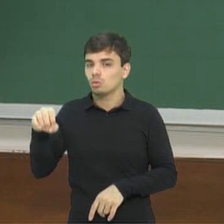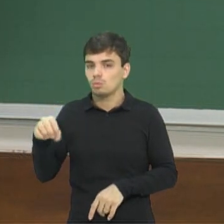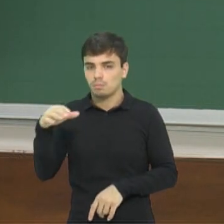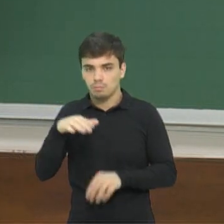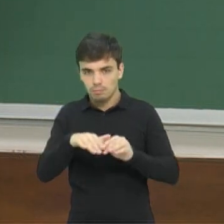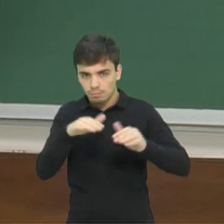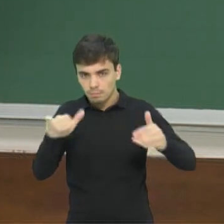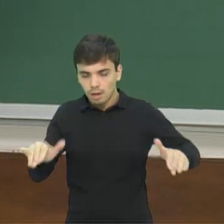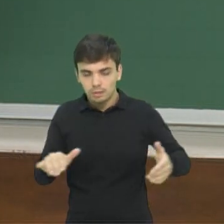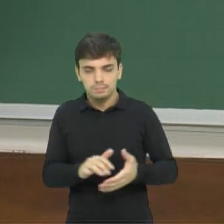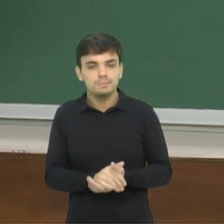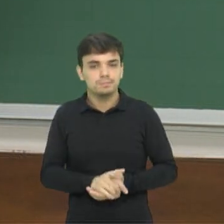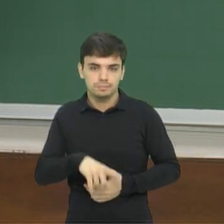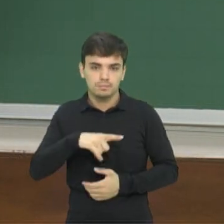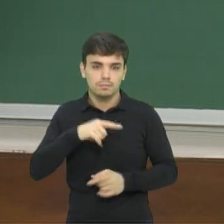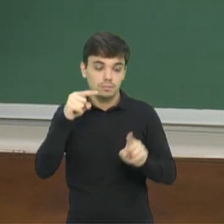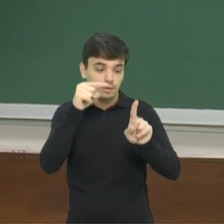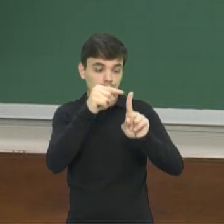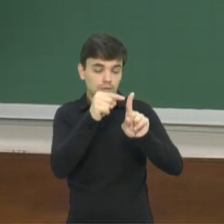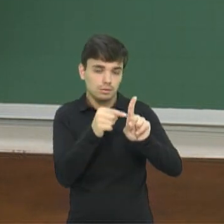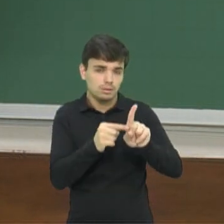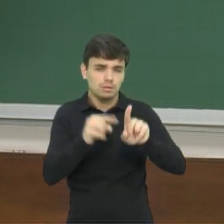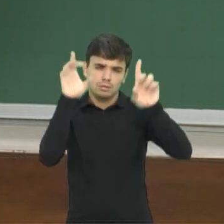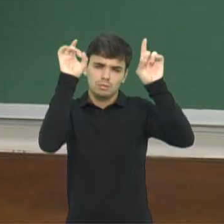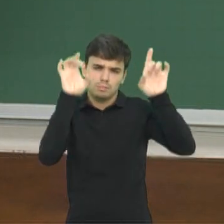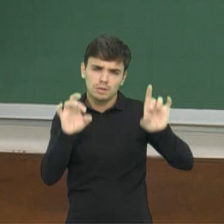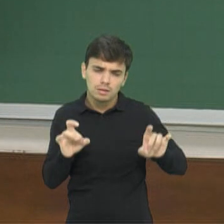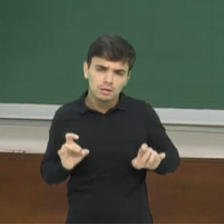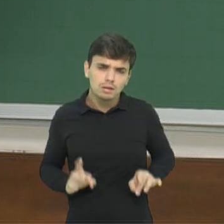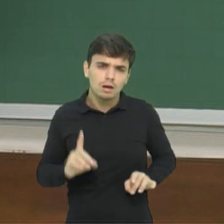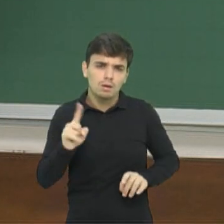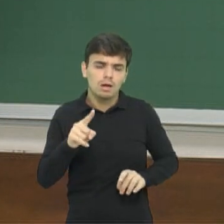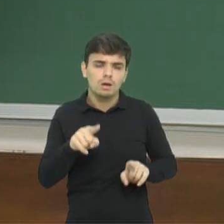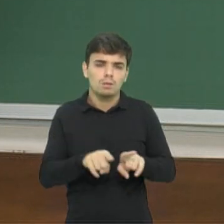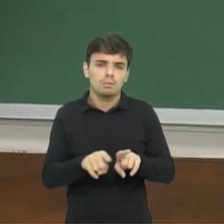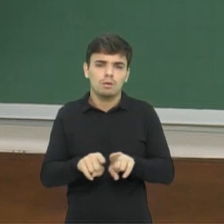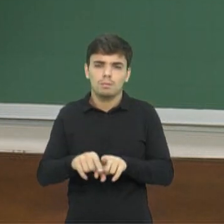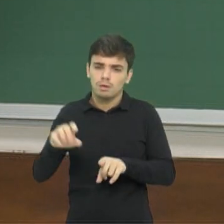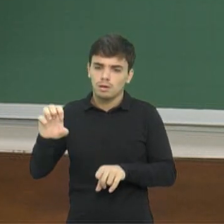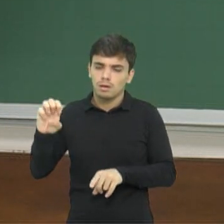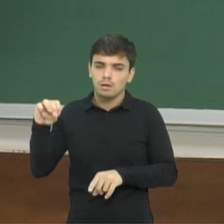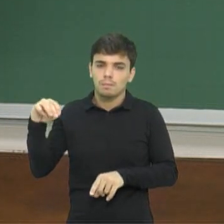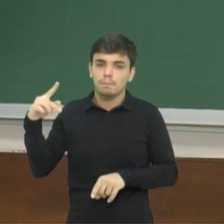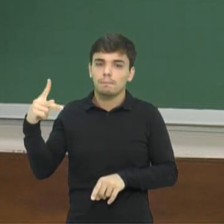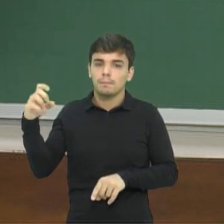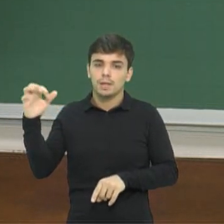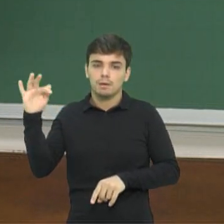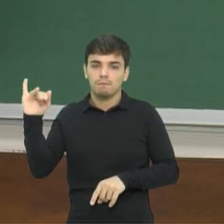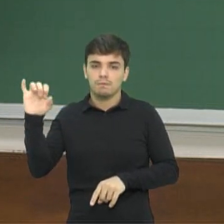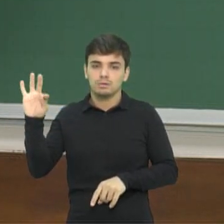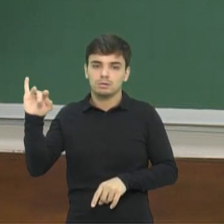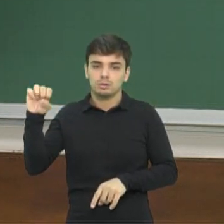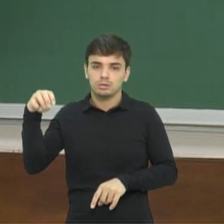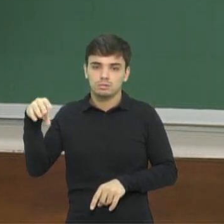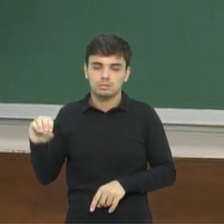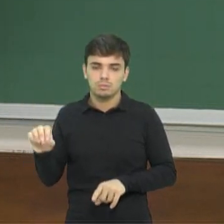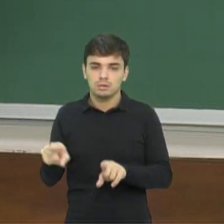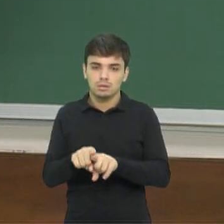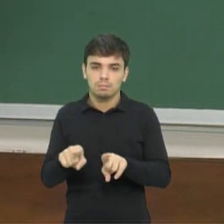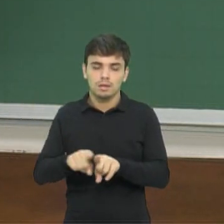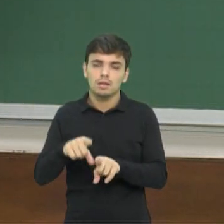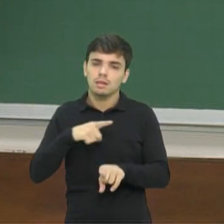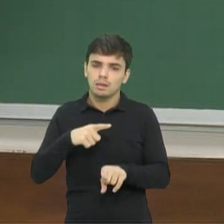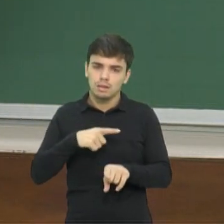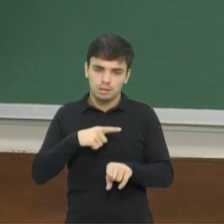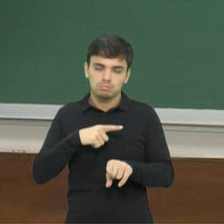tipo especial de inquilinismo que é o epifitismo. O epifitismo é quando a gente fala de plantas, por exemplo, as bromélias que vivem nos troncos de